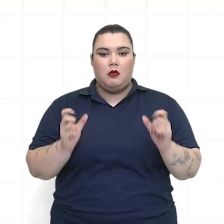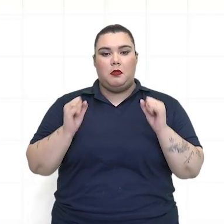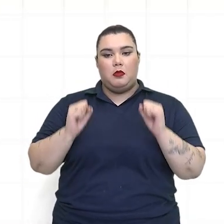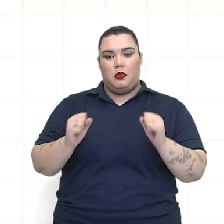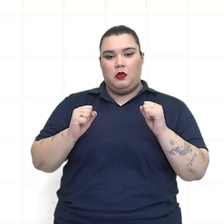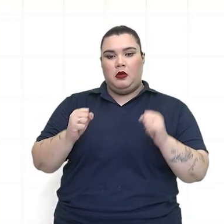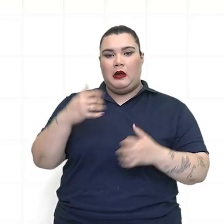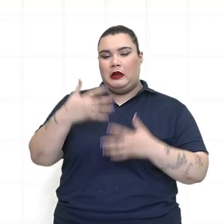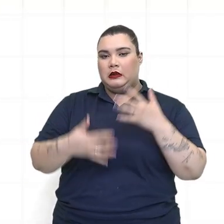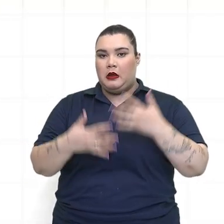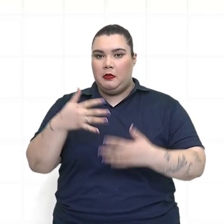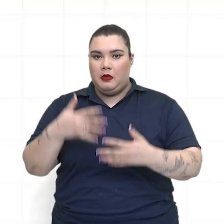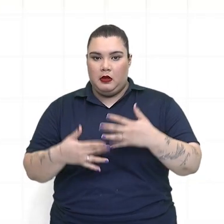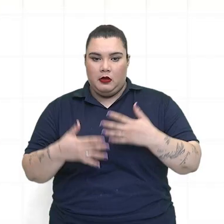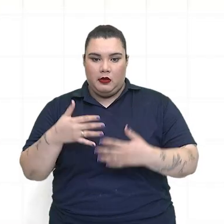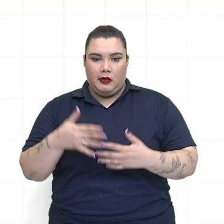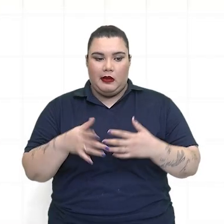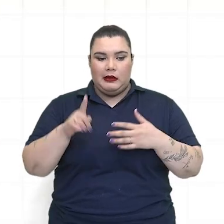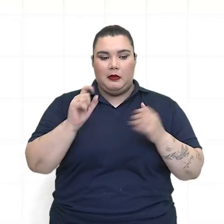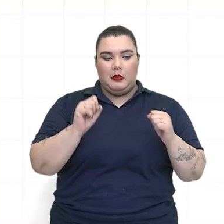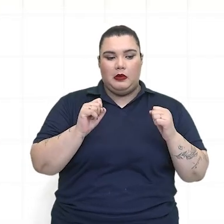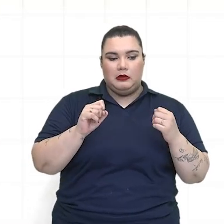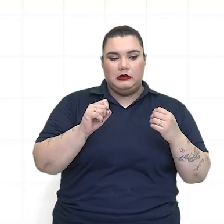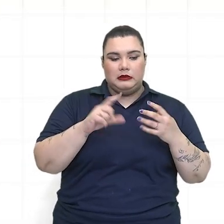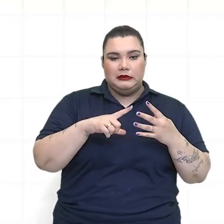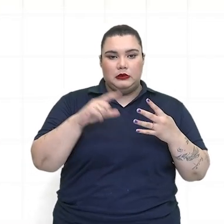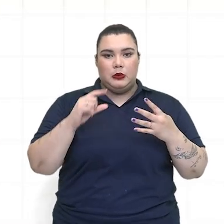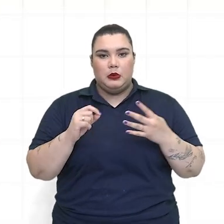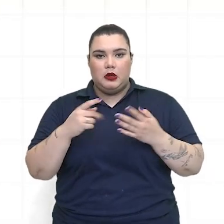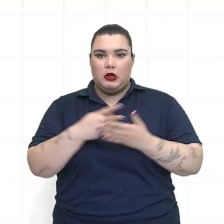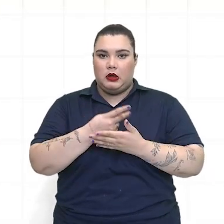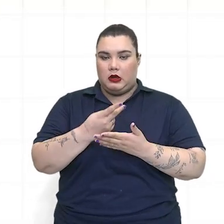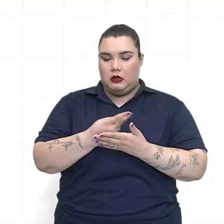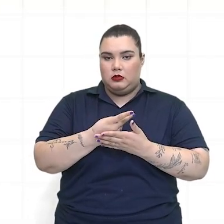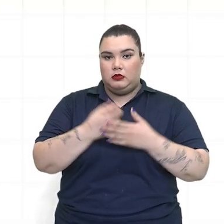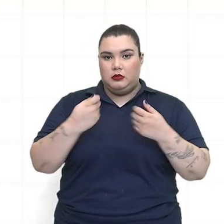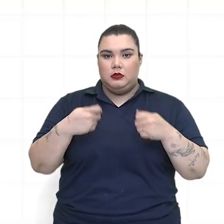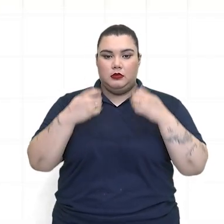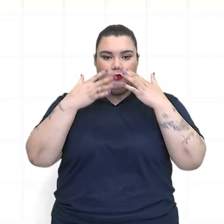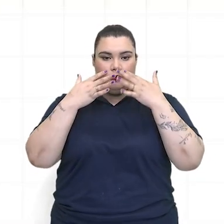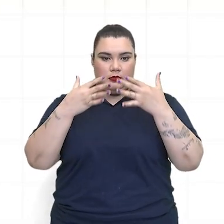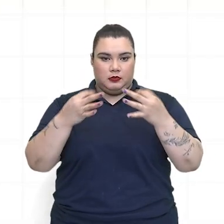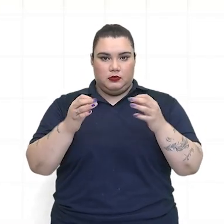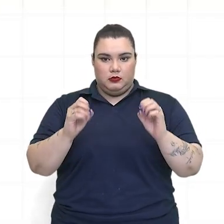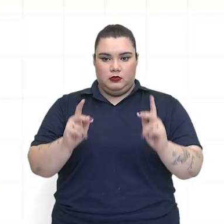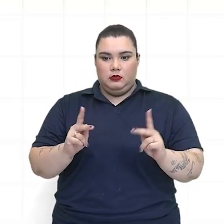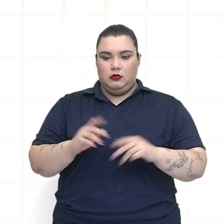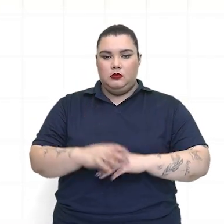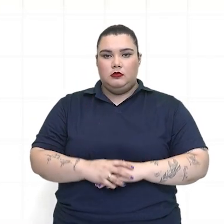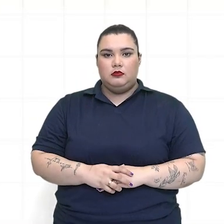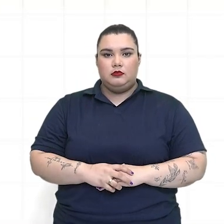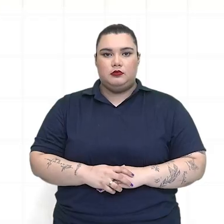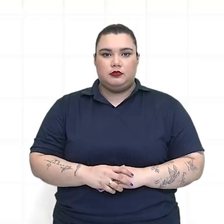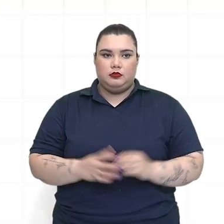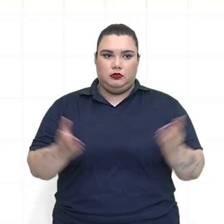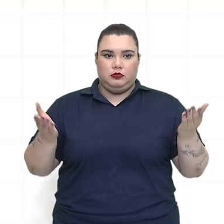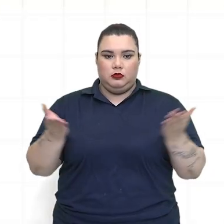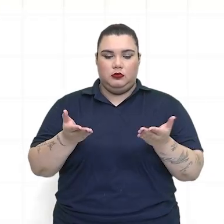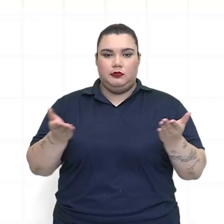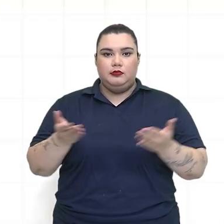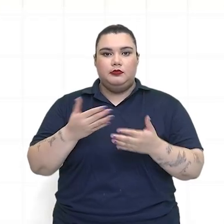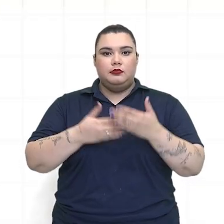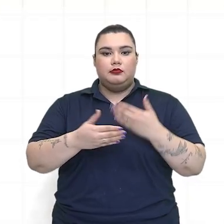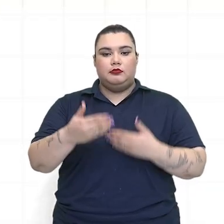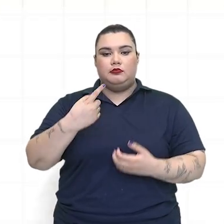né, que podem te desnortear e te induzir a marcar a alternativa incorreta. Muito bem. Agora,